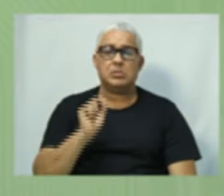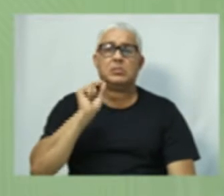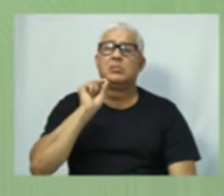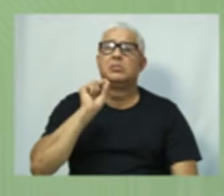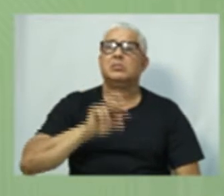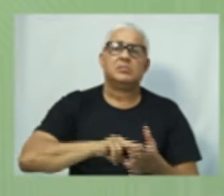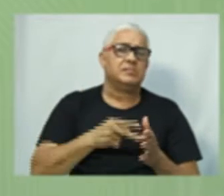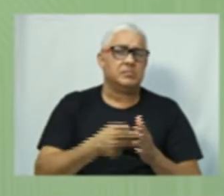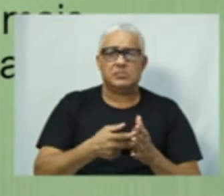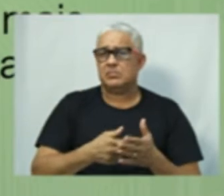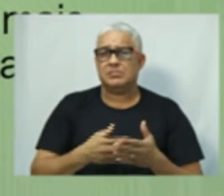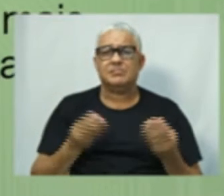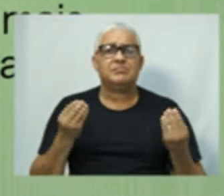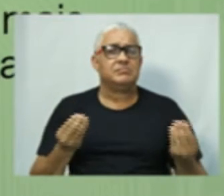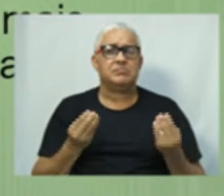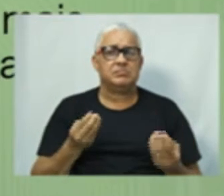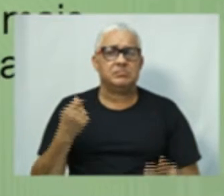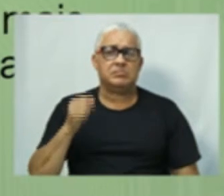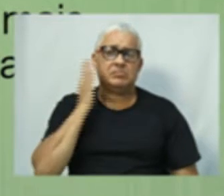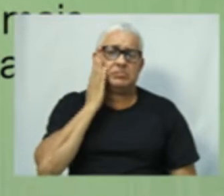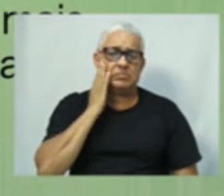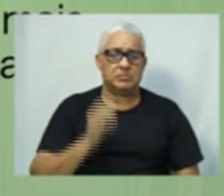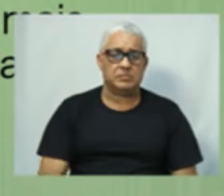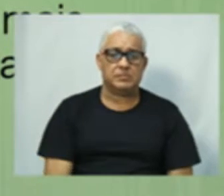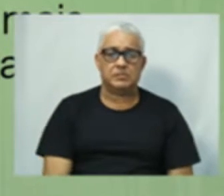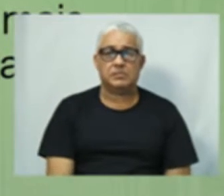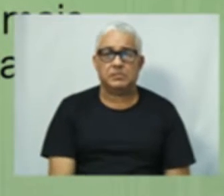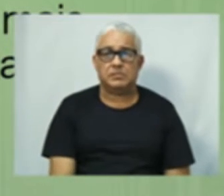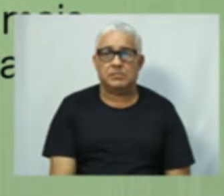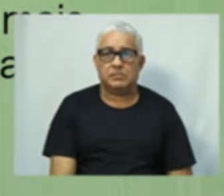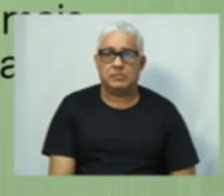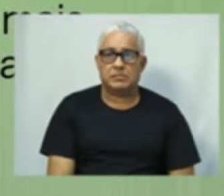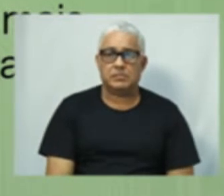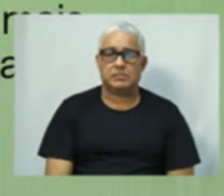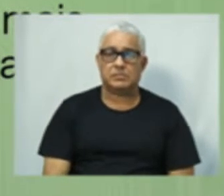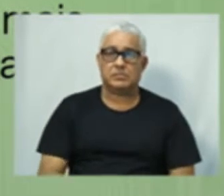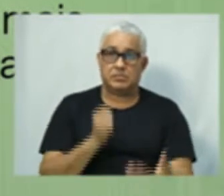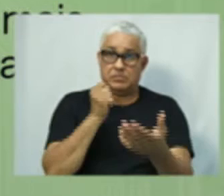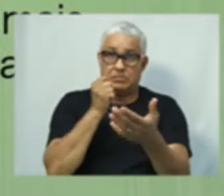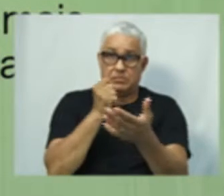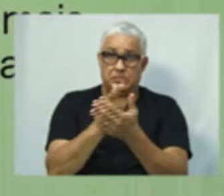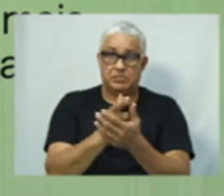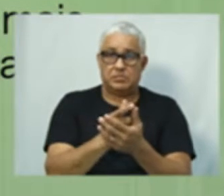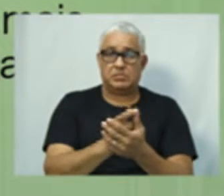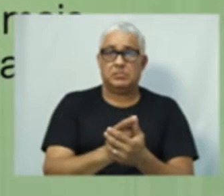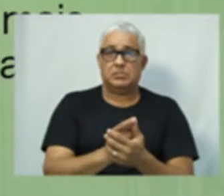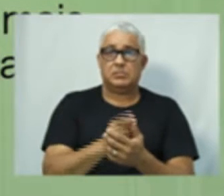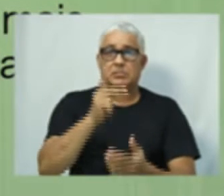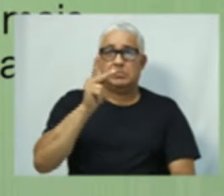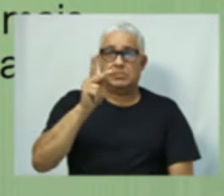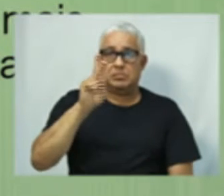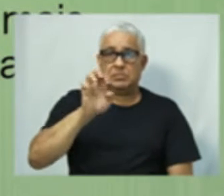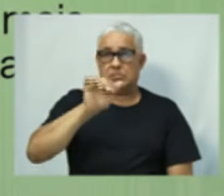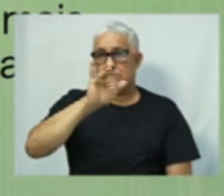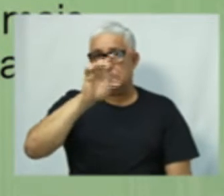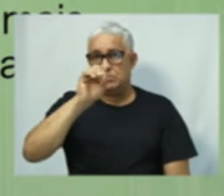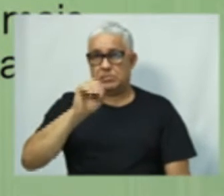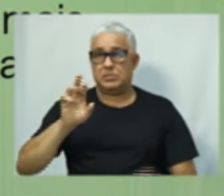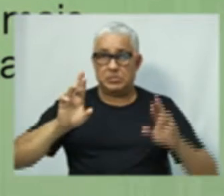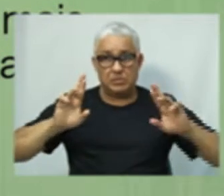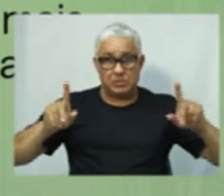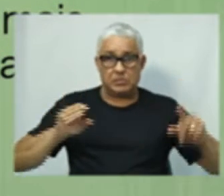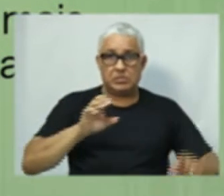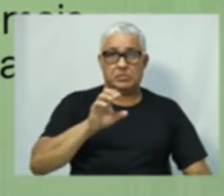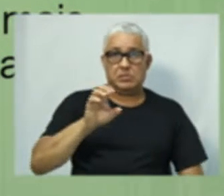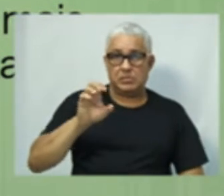tem a ver, professor? Para que eu tenho que saber isso? Né? O valor a pagar do período consiste na diferença entre os